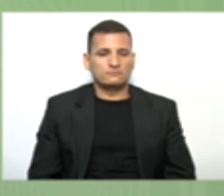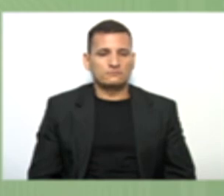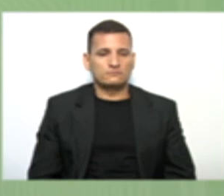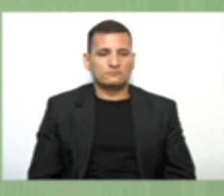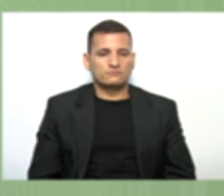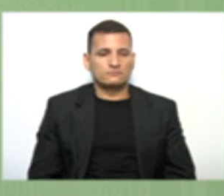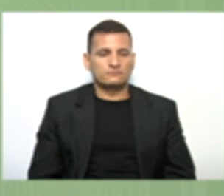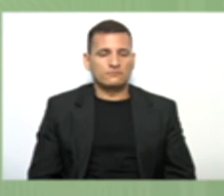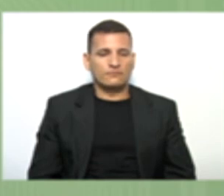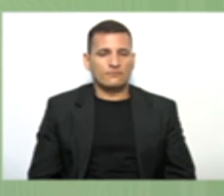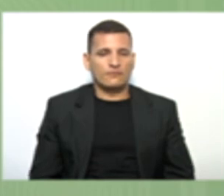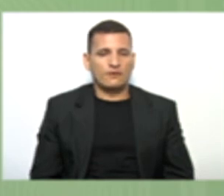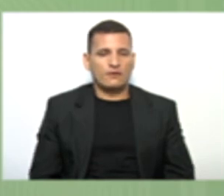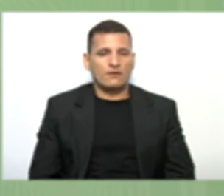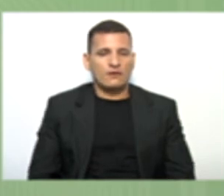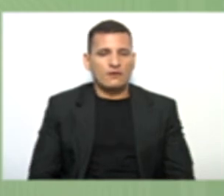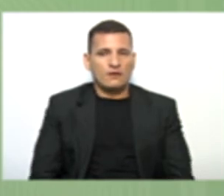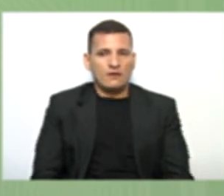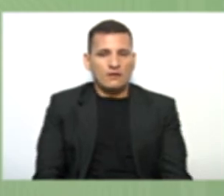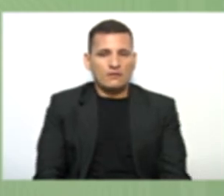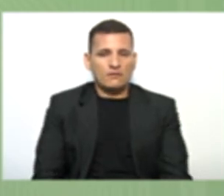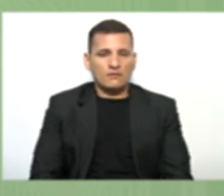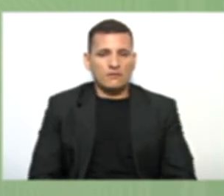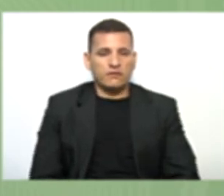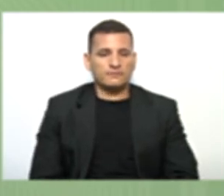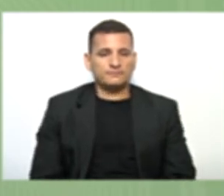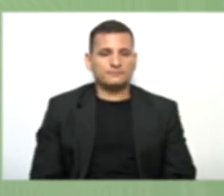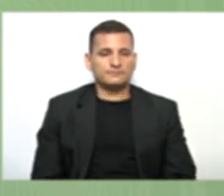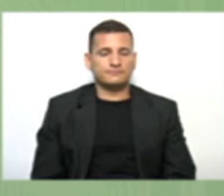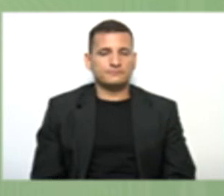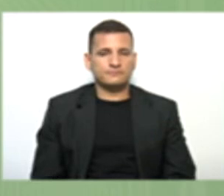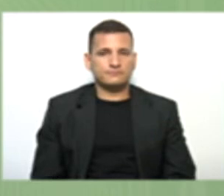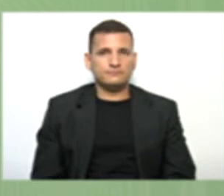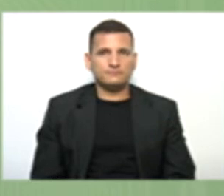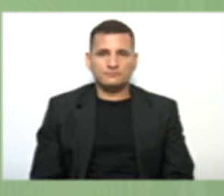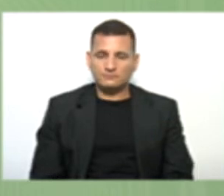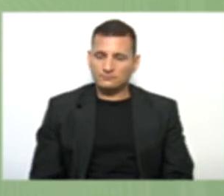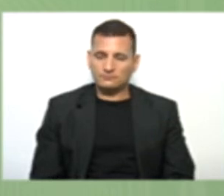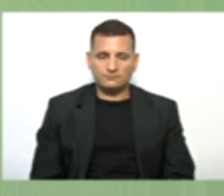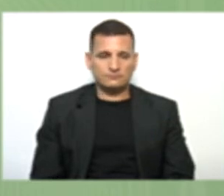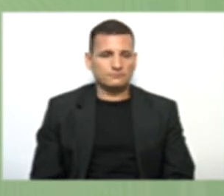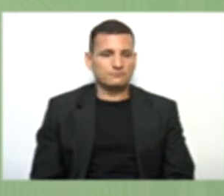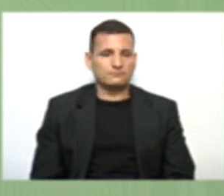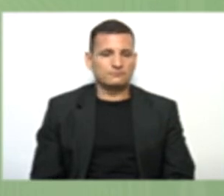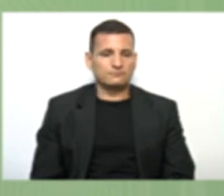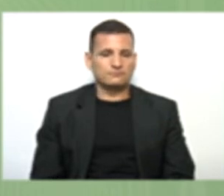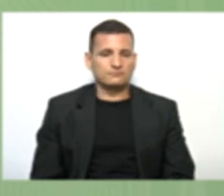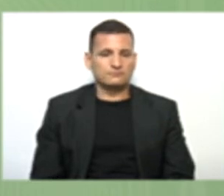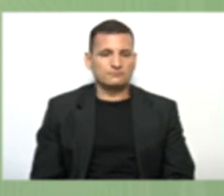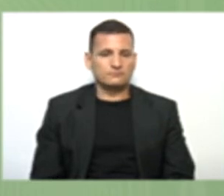aqui no meu 8, que na posição do 8 ele vai pegar e colocar o 0.